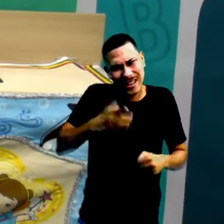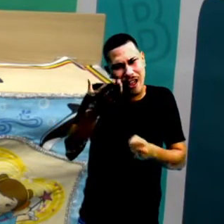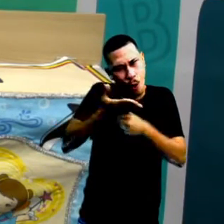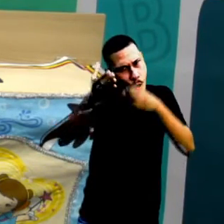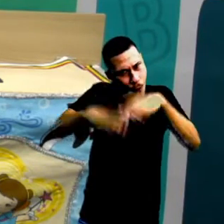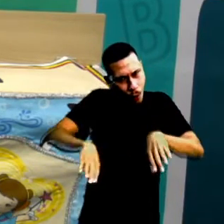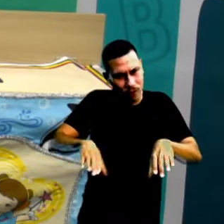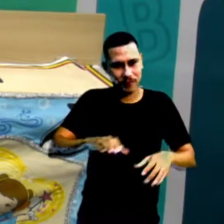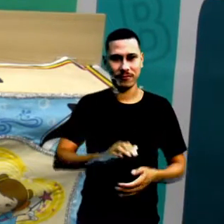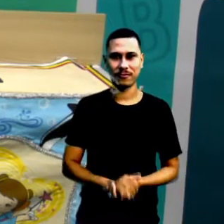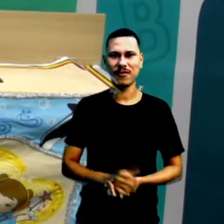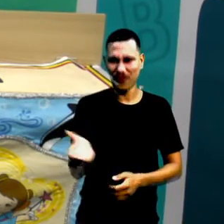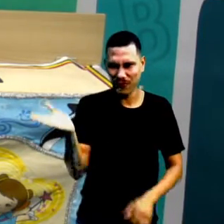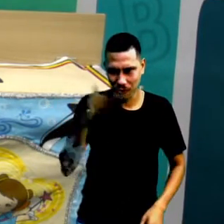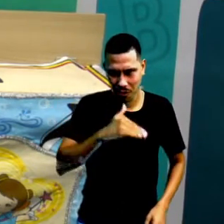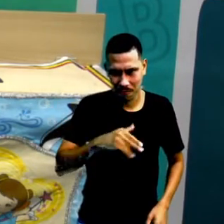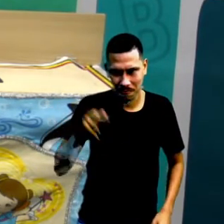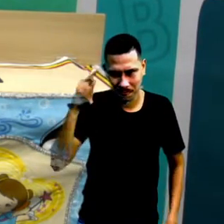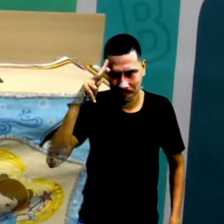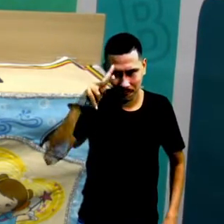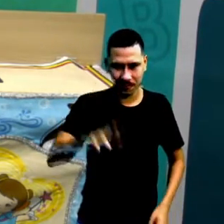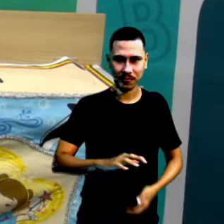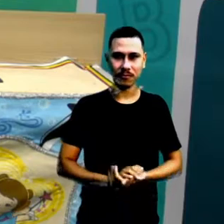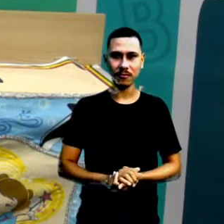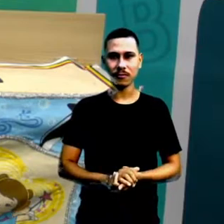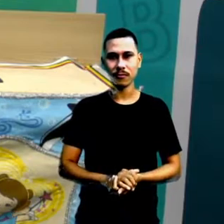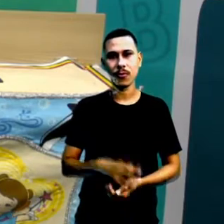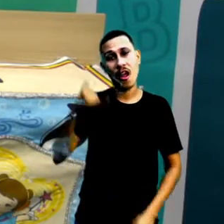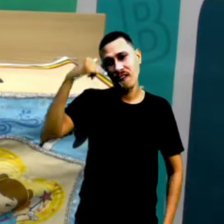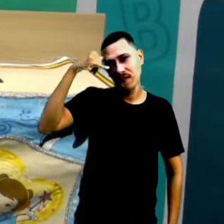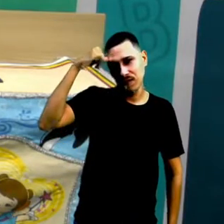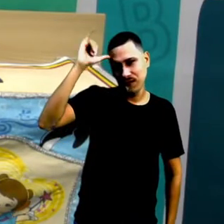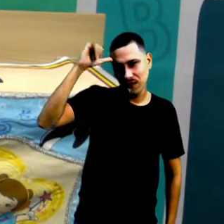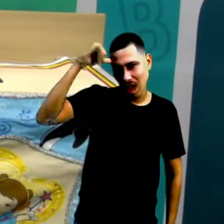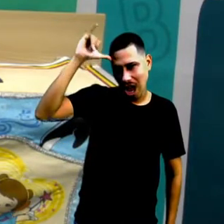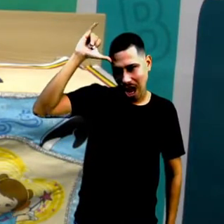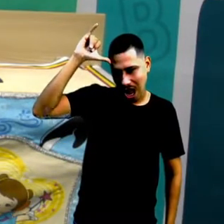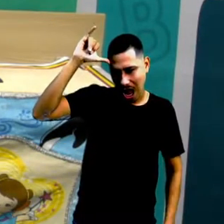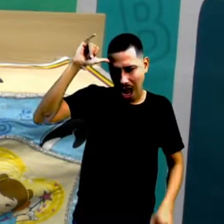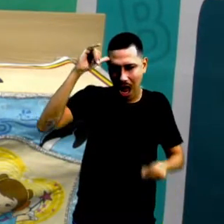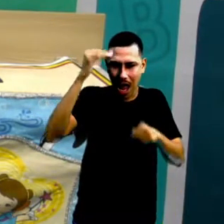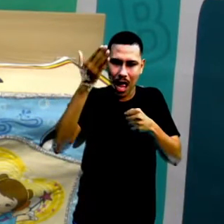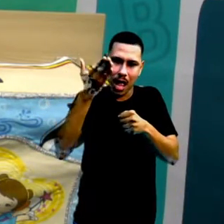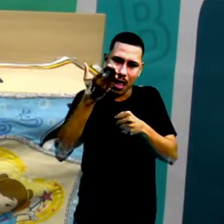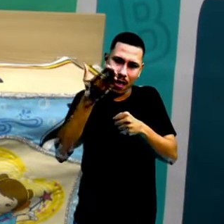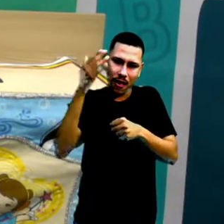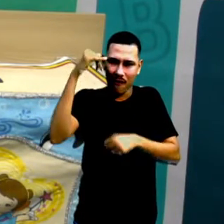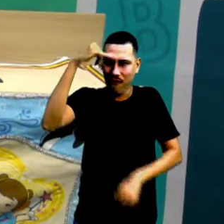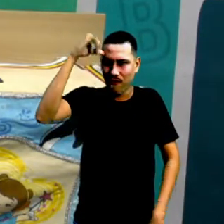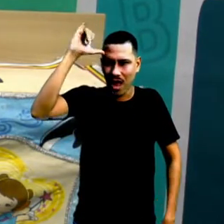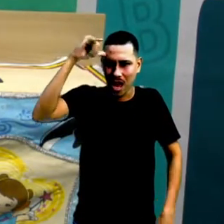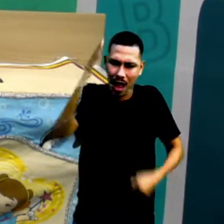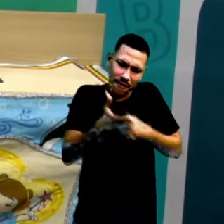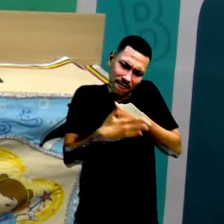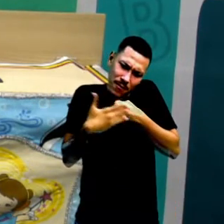um Então vamos lá a mimosa estava tão